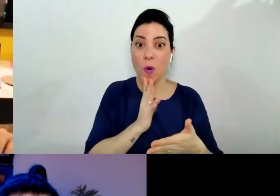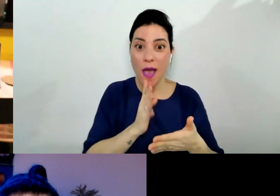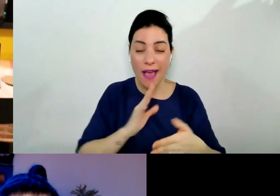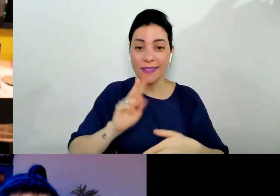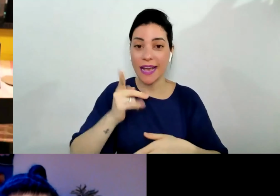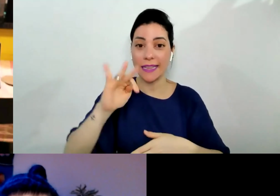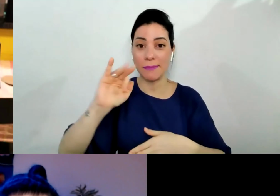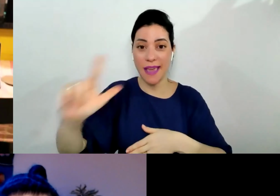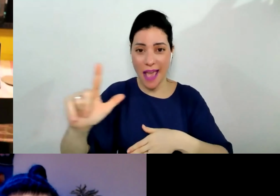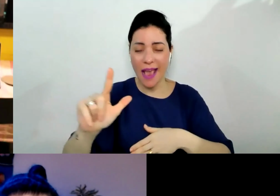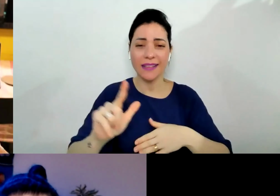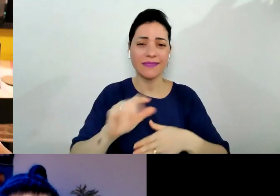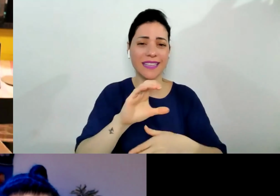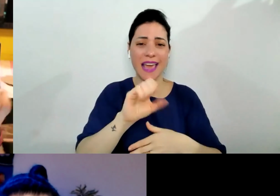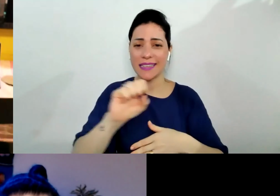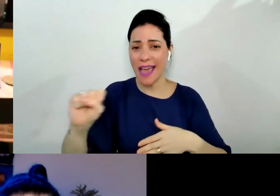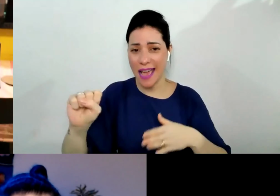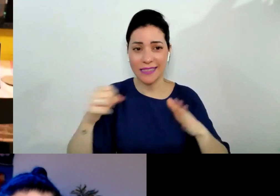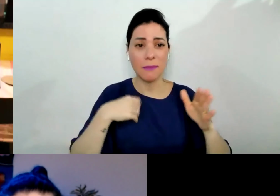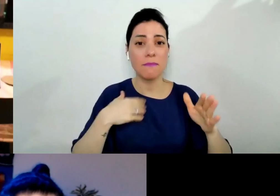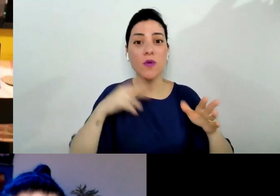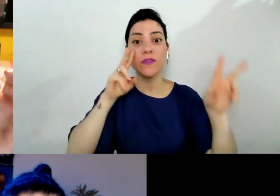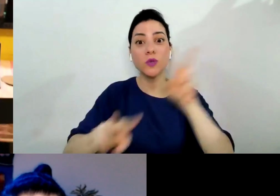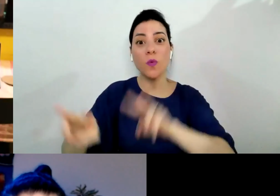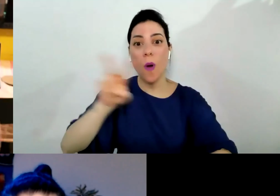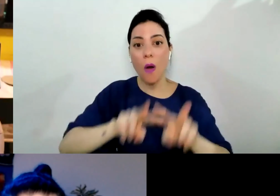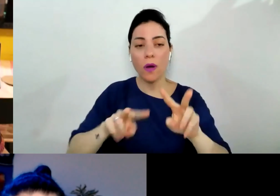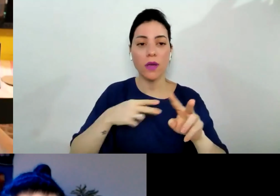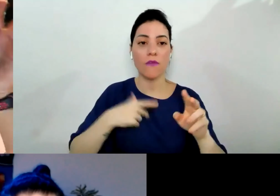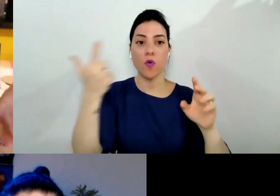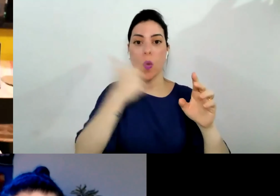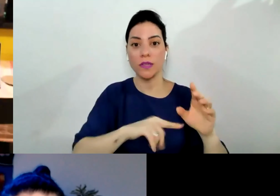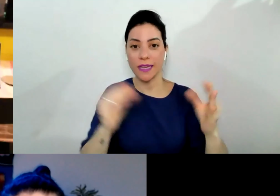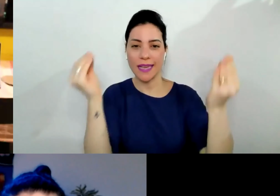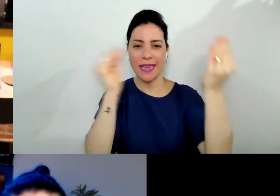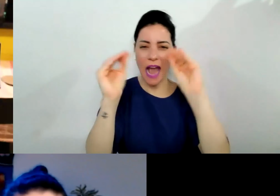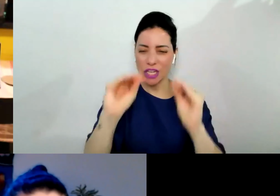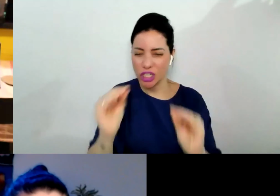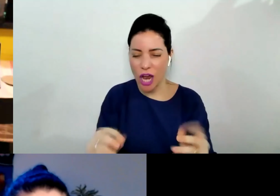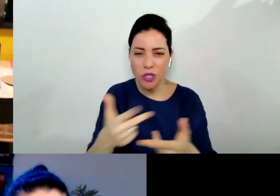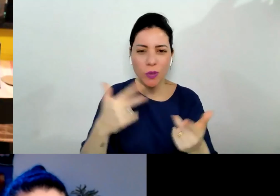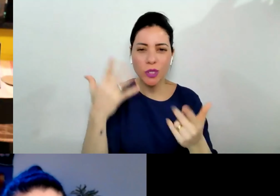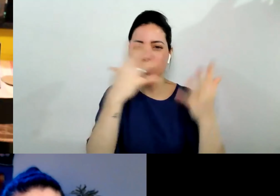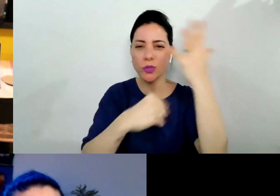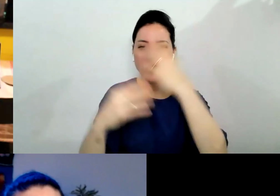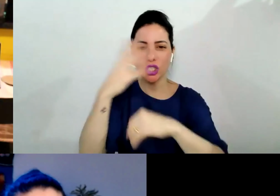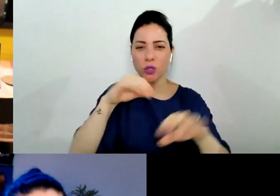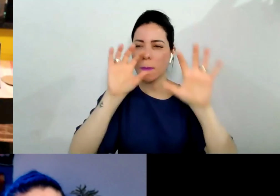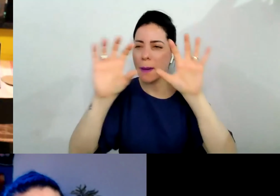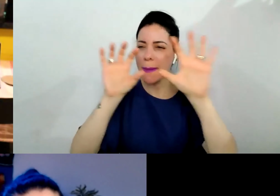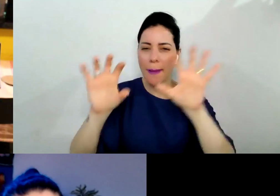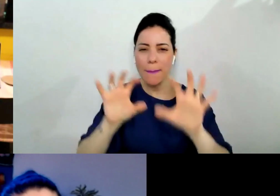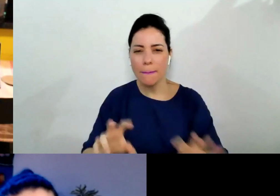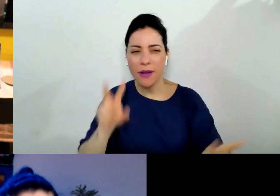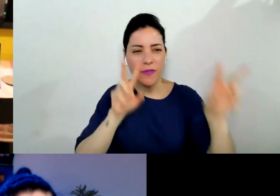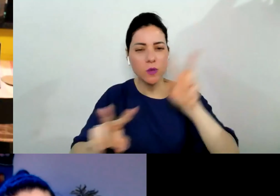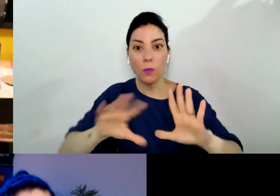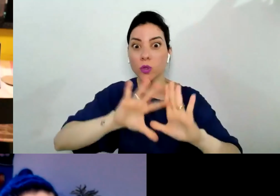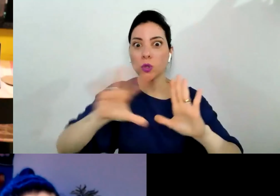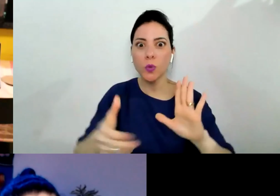conheço muito bem CSS ao meu visual que é onde eu vou encaixar as coisas bonitinhas na tela tudo visual vai no